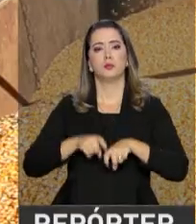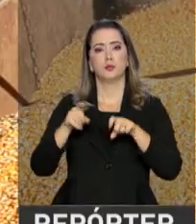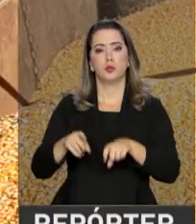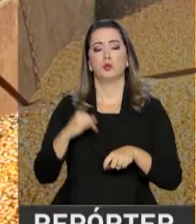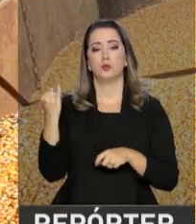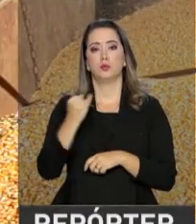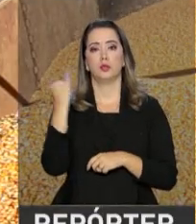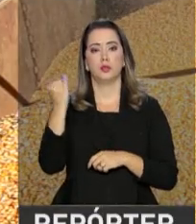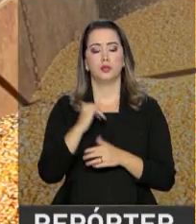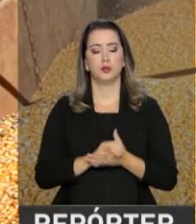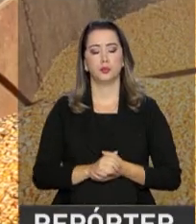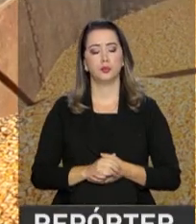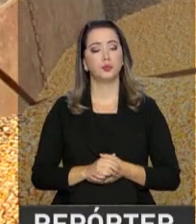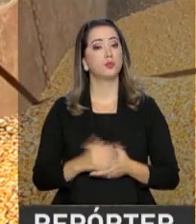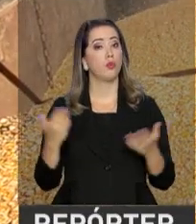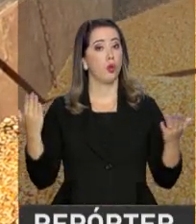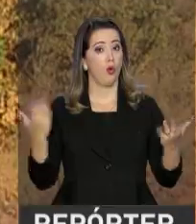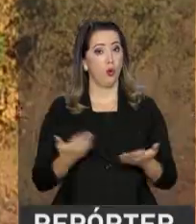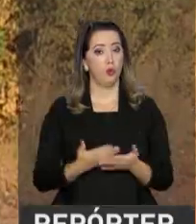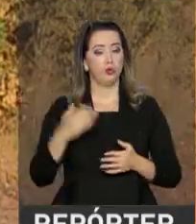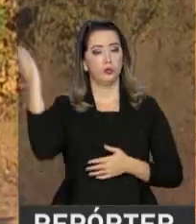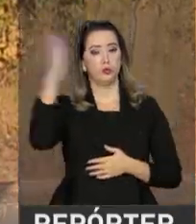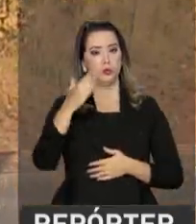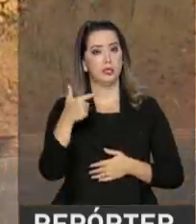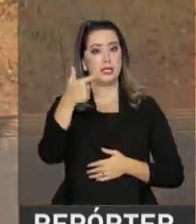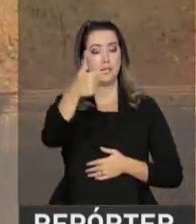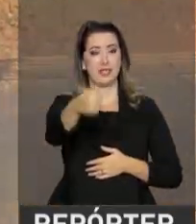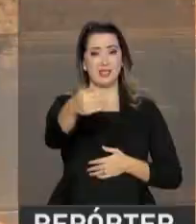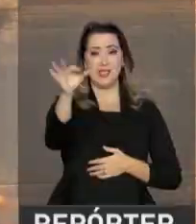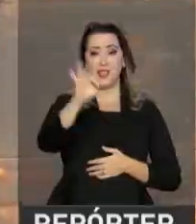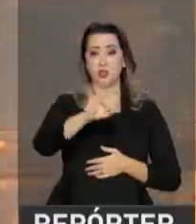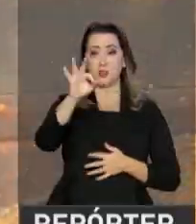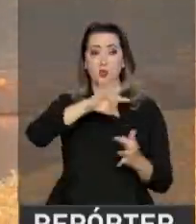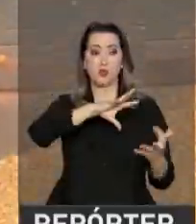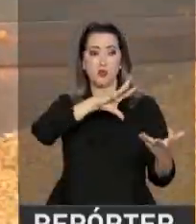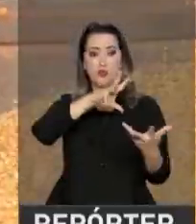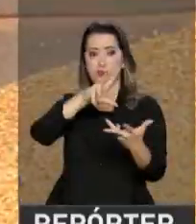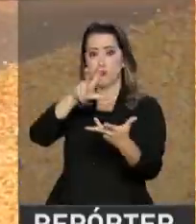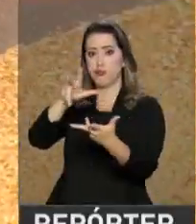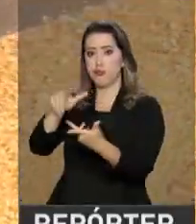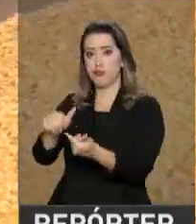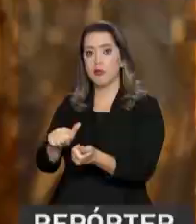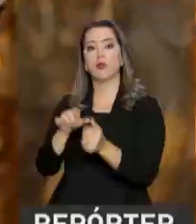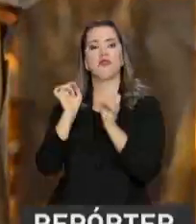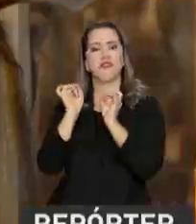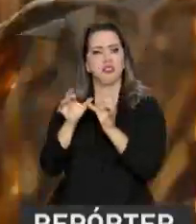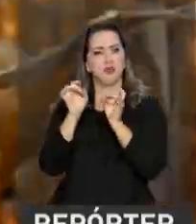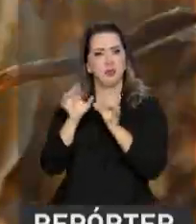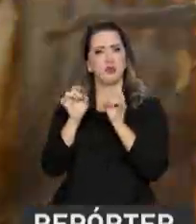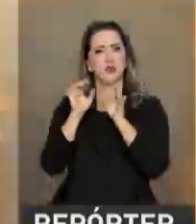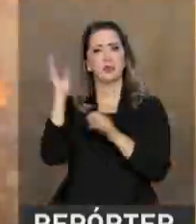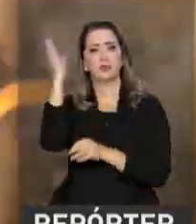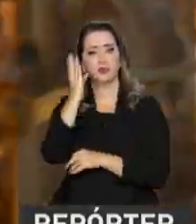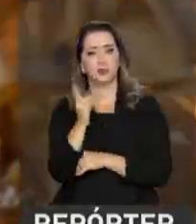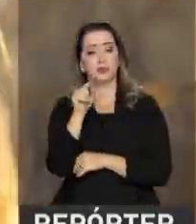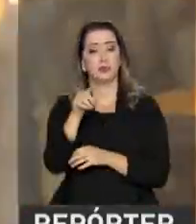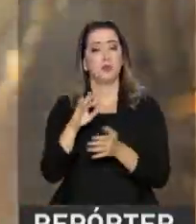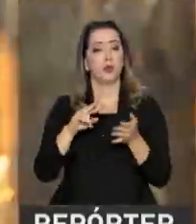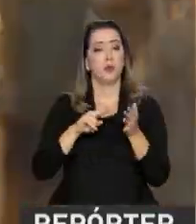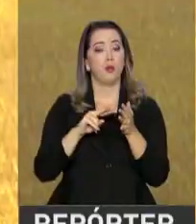hoje o brasil mina quase 7 por cento do mercado mundial do agronegócio a meta é chegar a 10% até